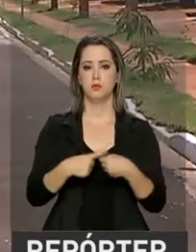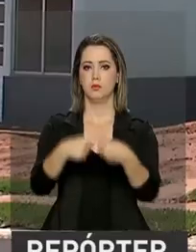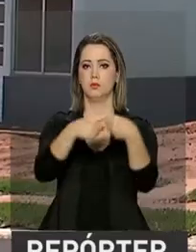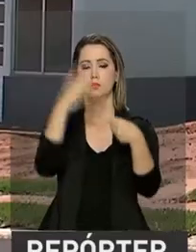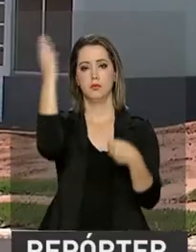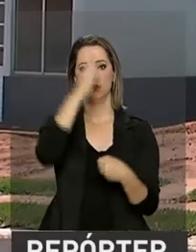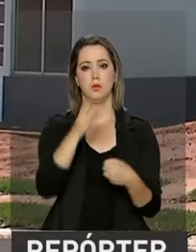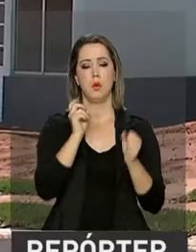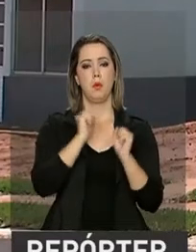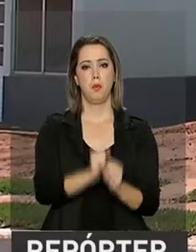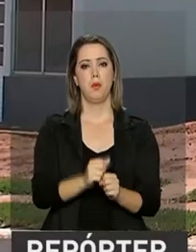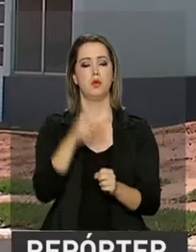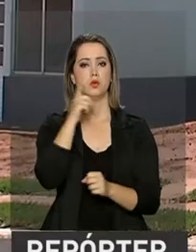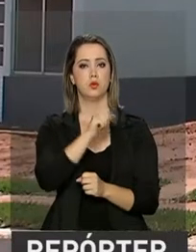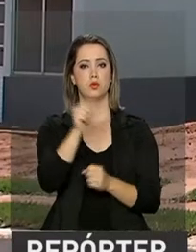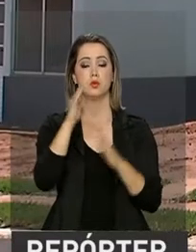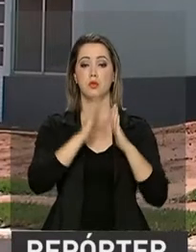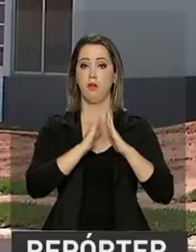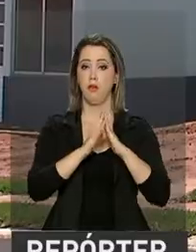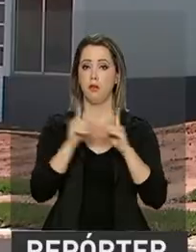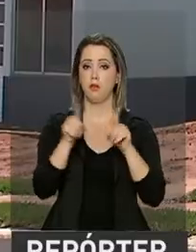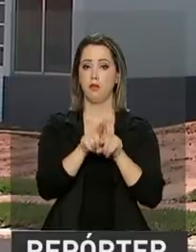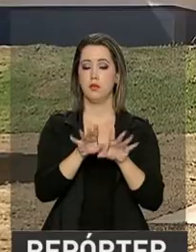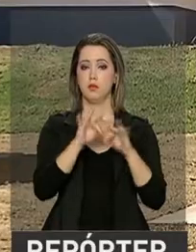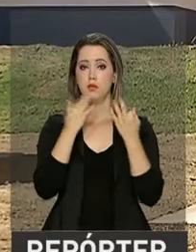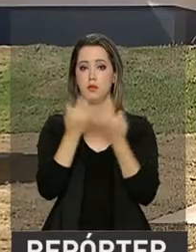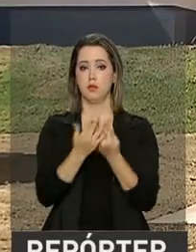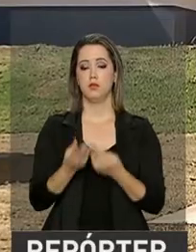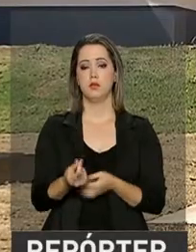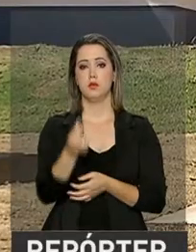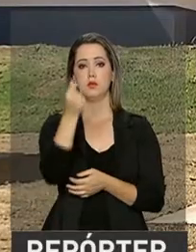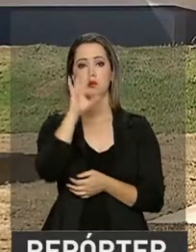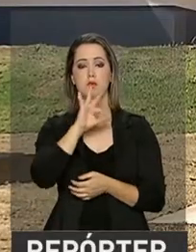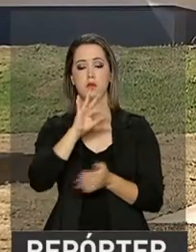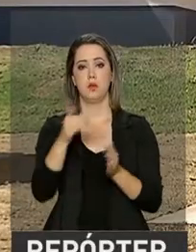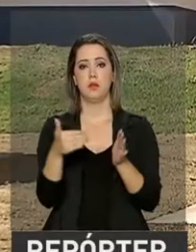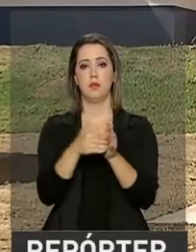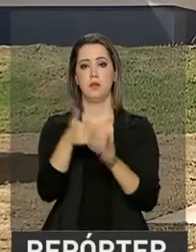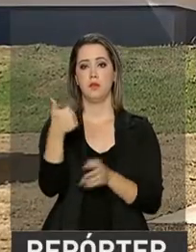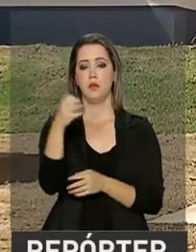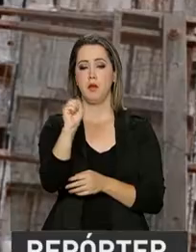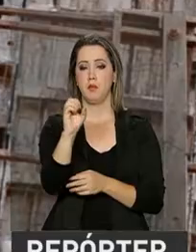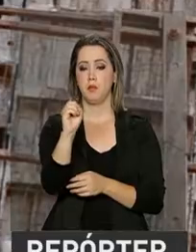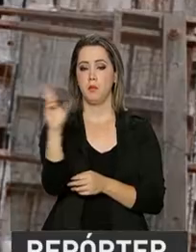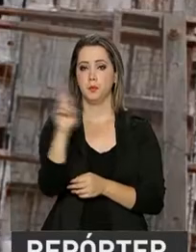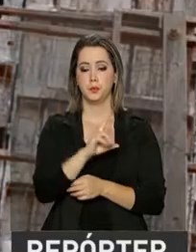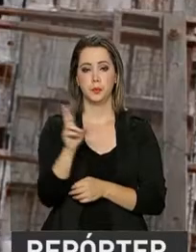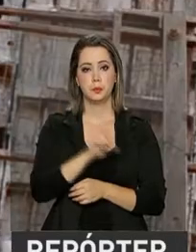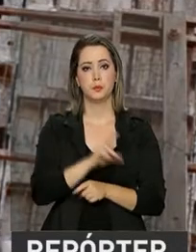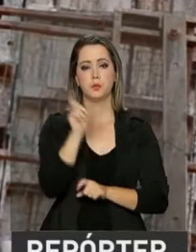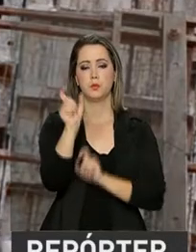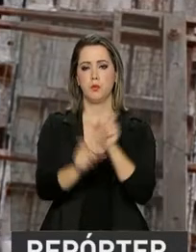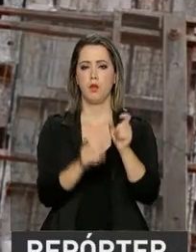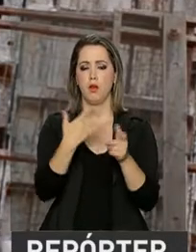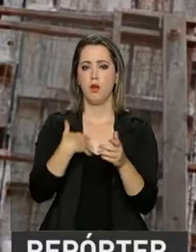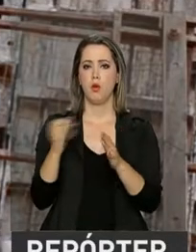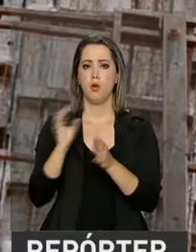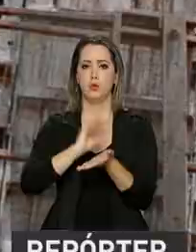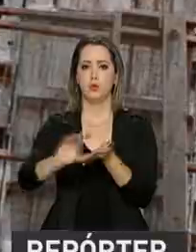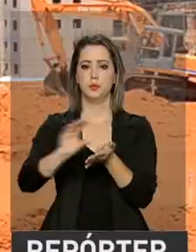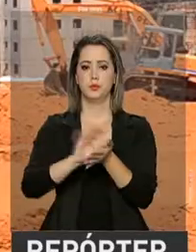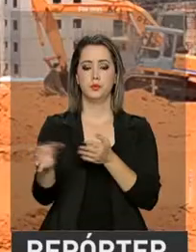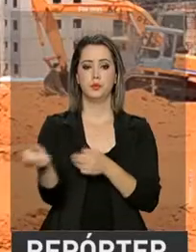podem ser contempladas nessa faixa famílias com renda mensal de até 1.800 reais os investimentos nos novos